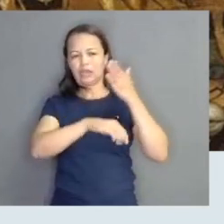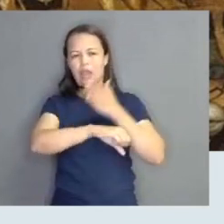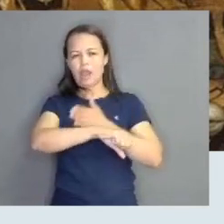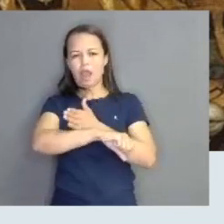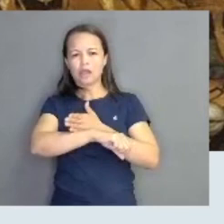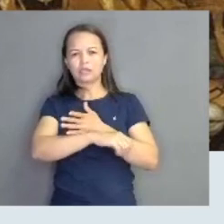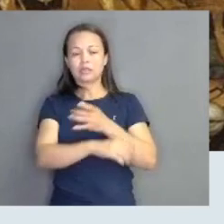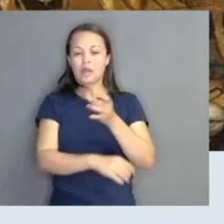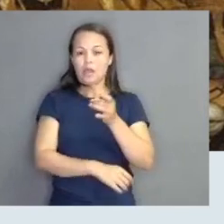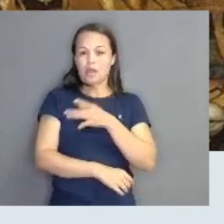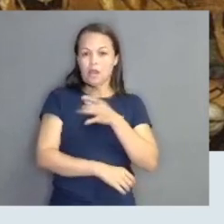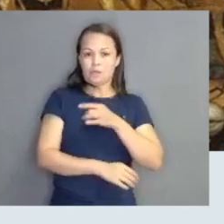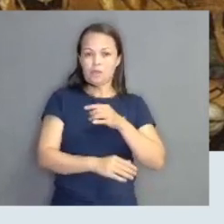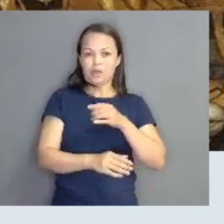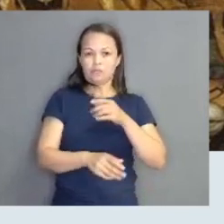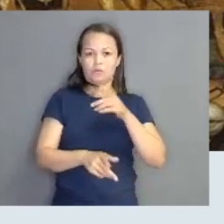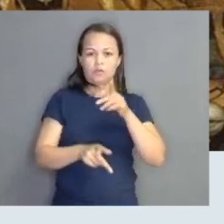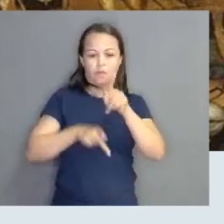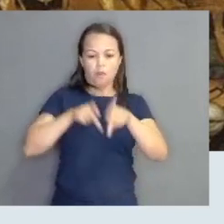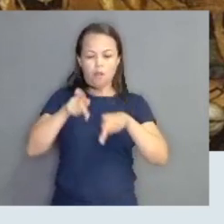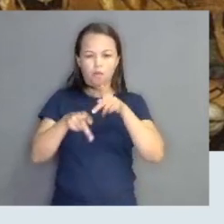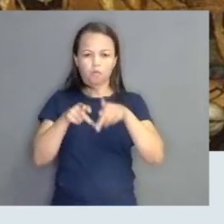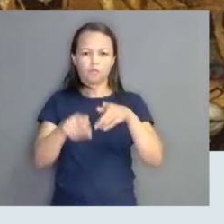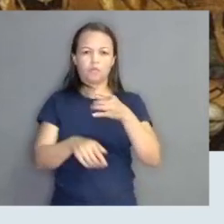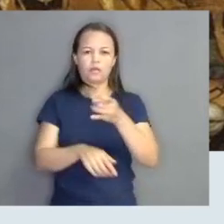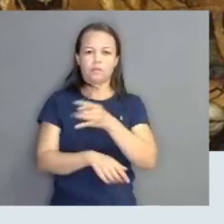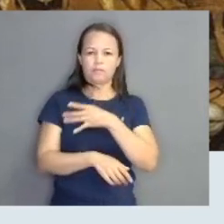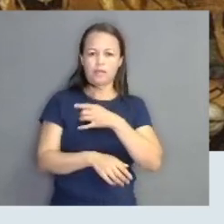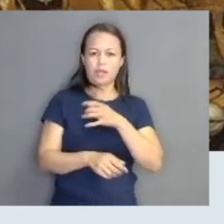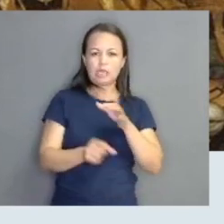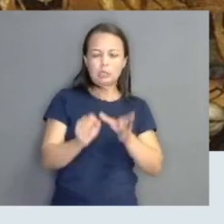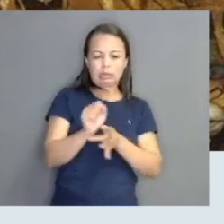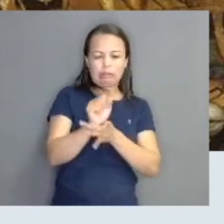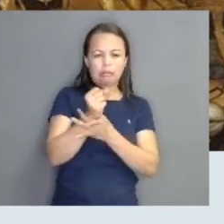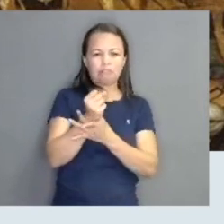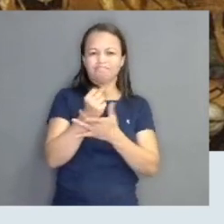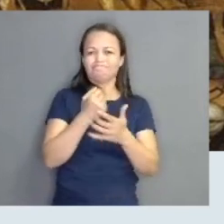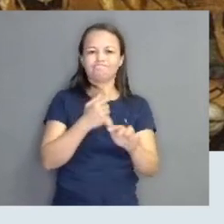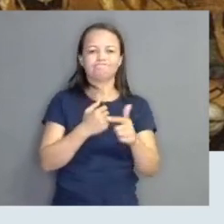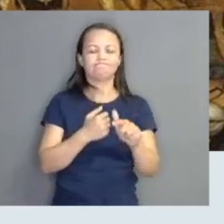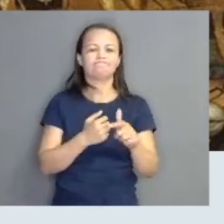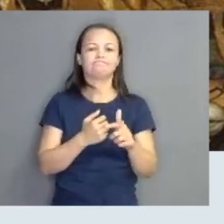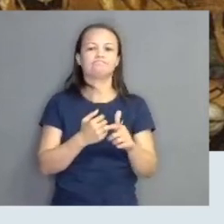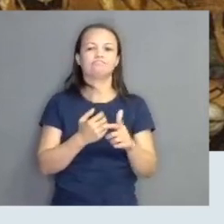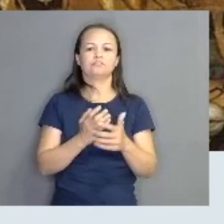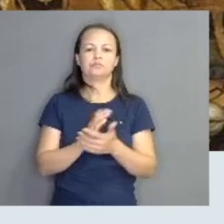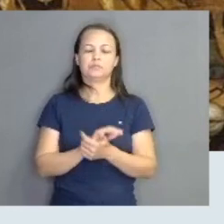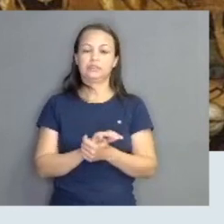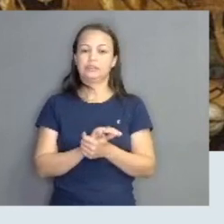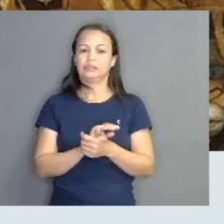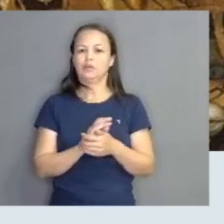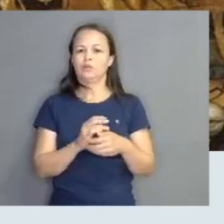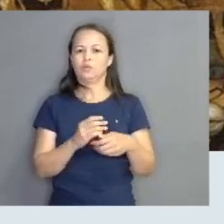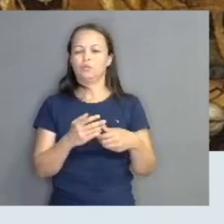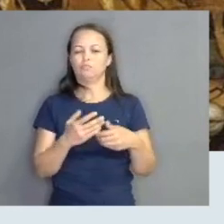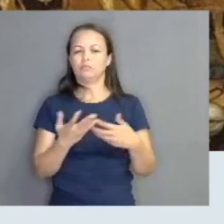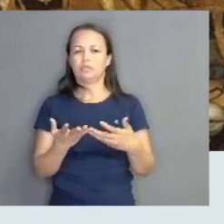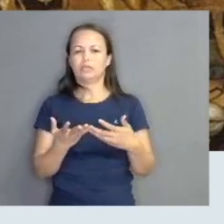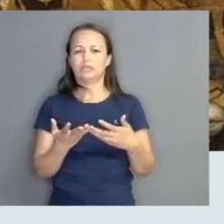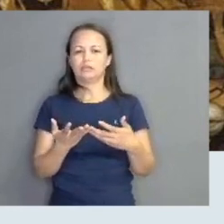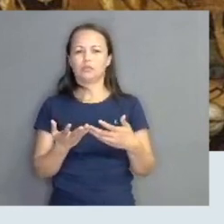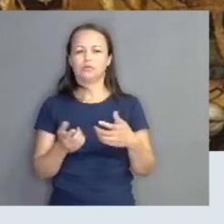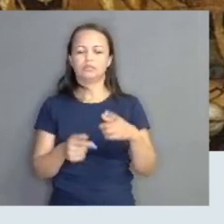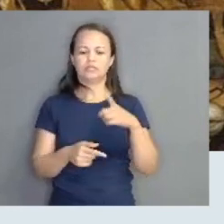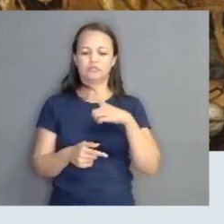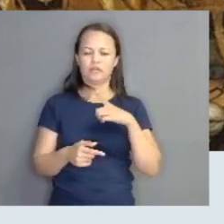medo, povoava-se a insegurança. Né? Então, quem estivesse tendo